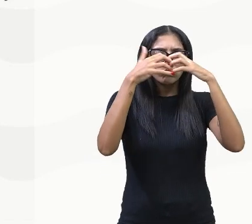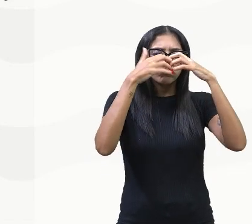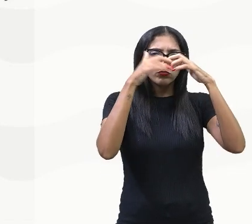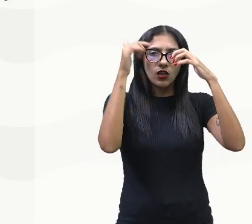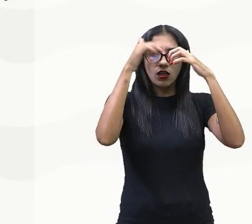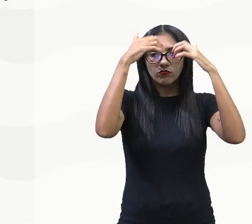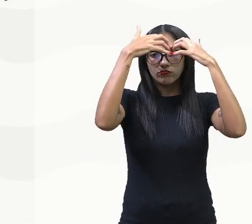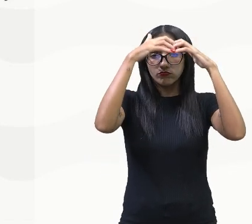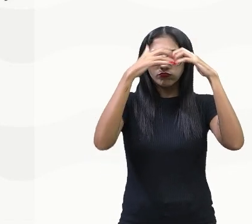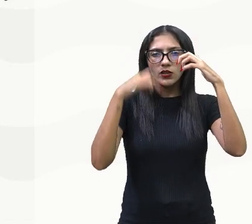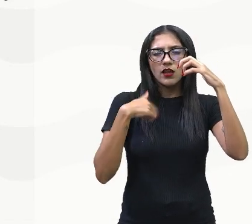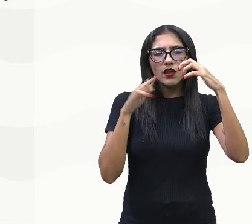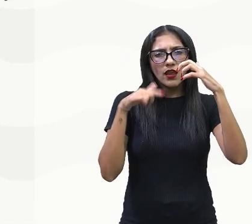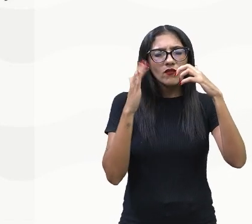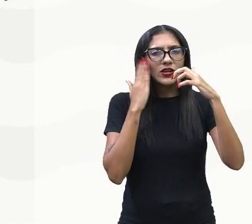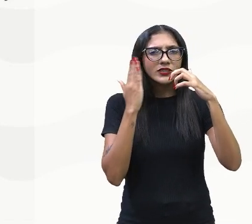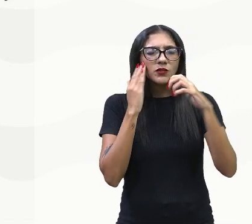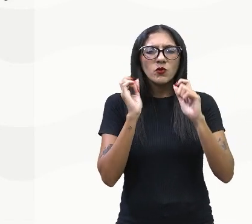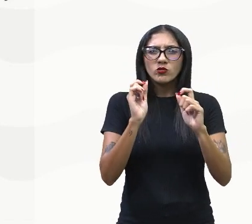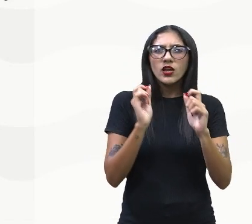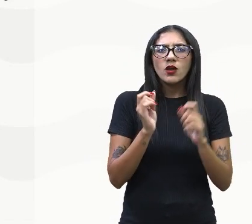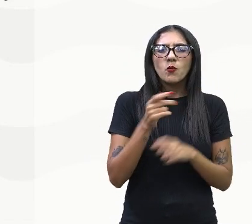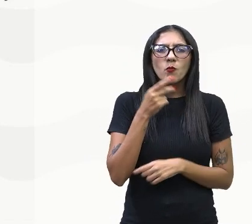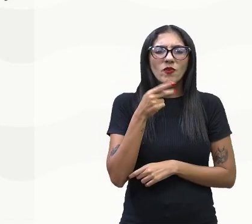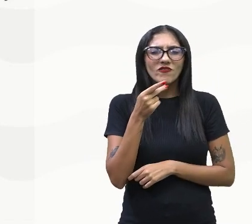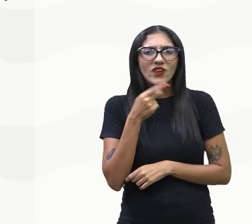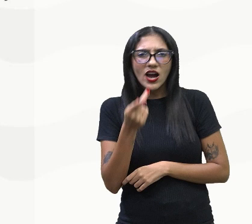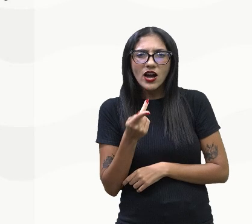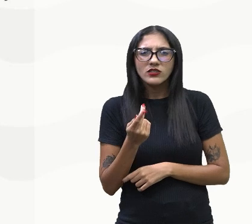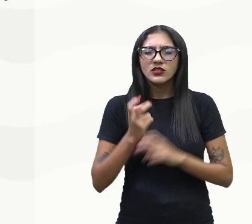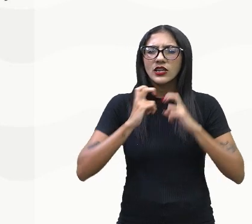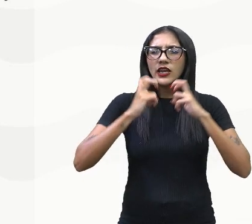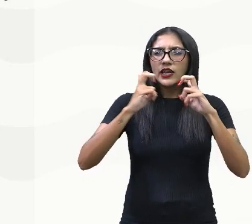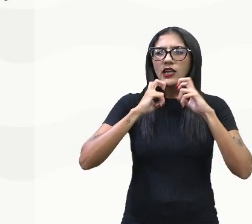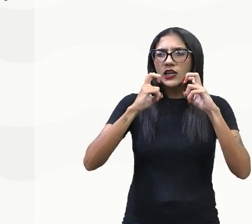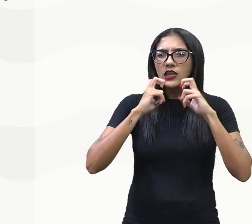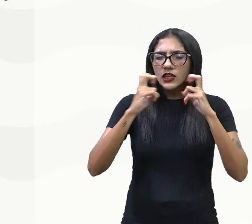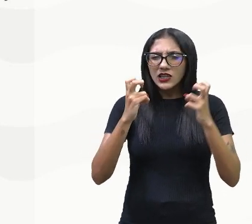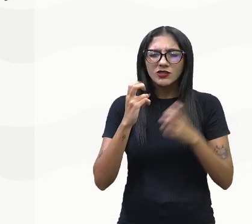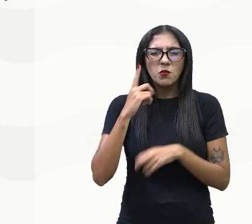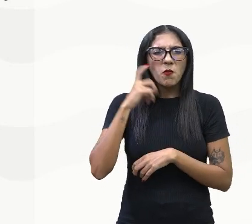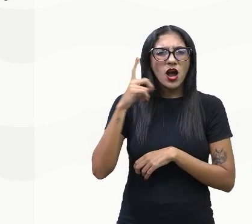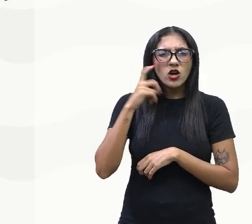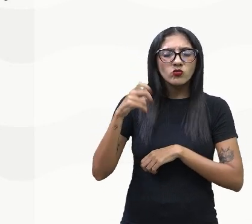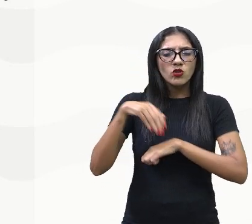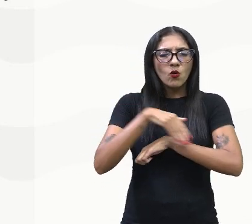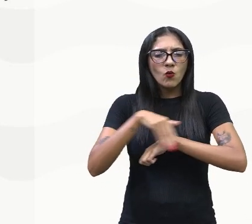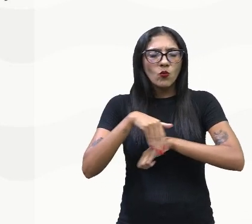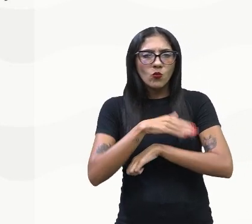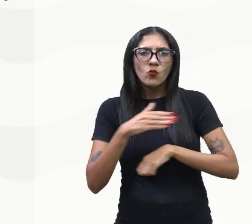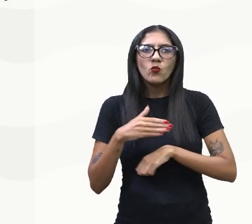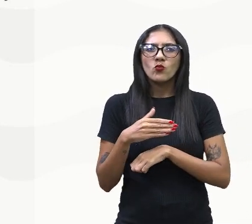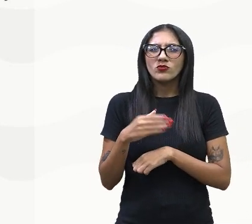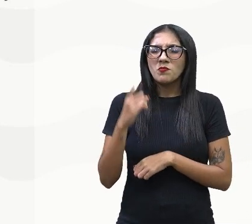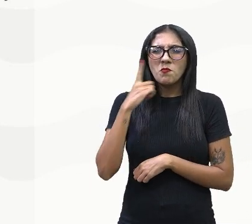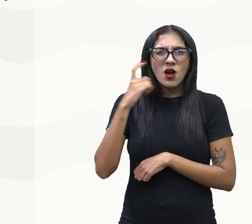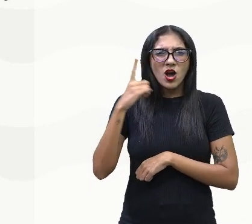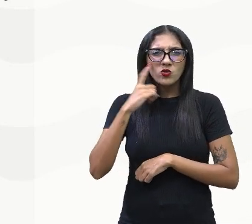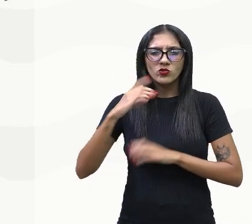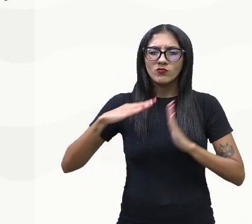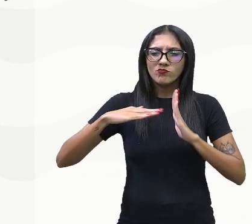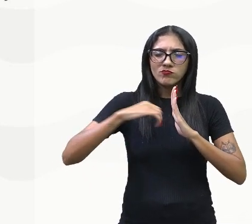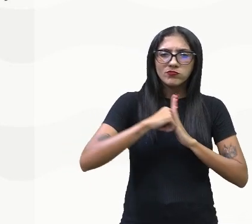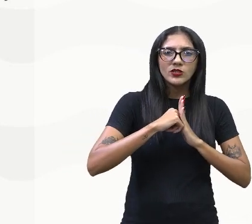aquele, se é um assovio, se é uma fala, a buzina de um carro, uma gritaria, ok? Um choque aí de carro na rua, né?